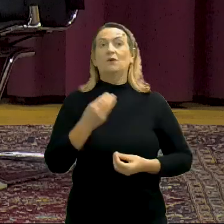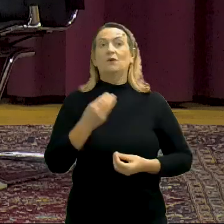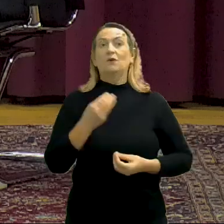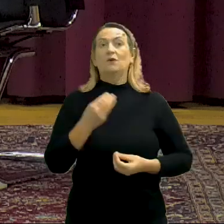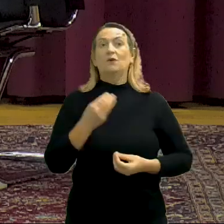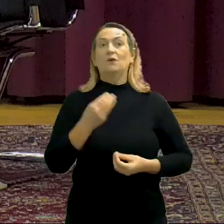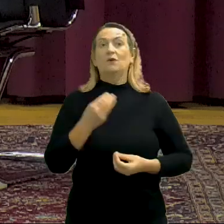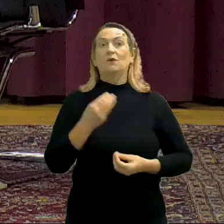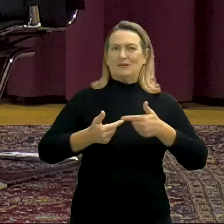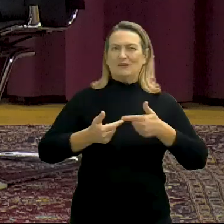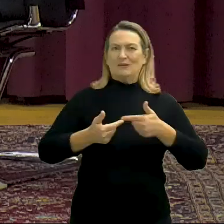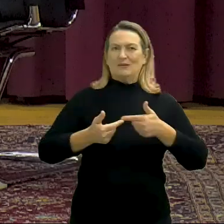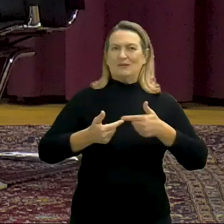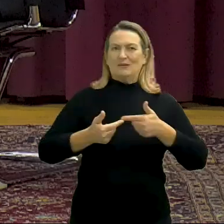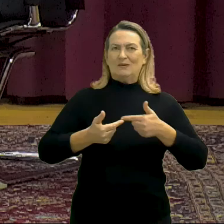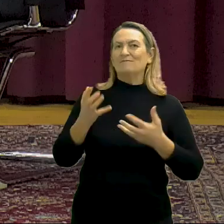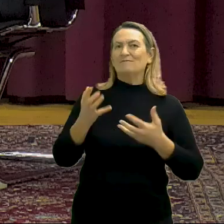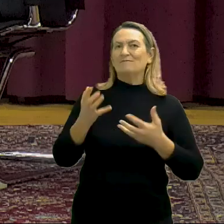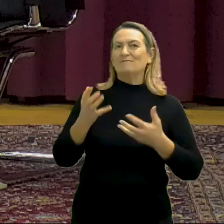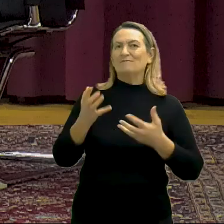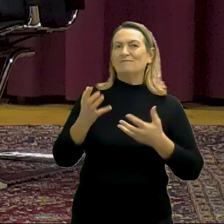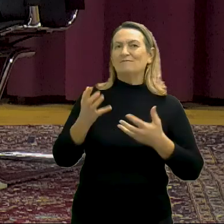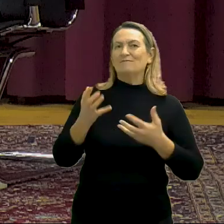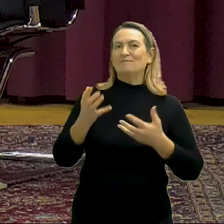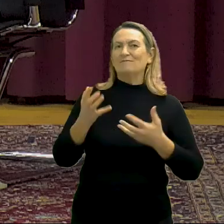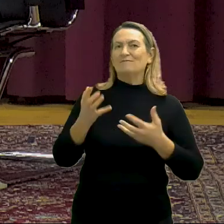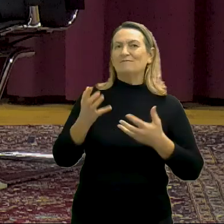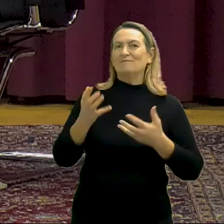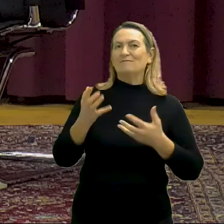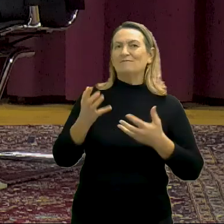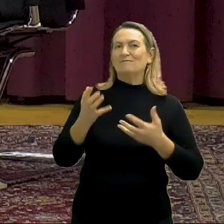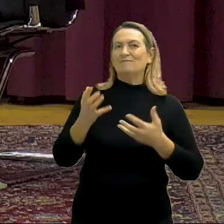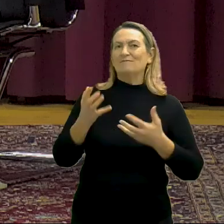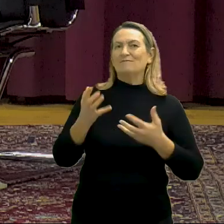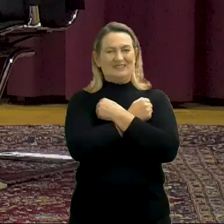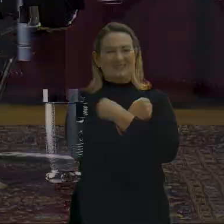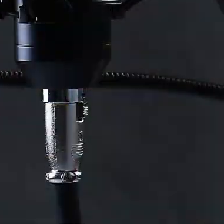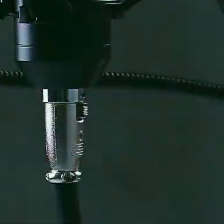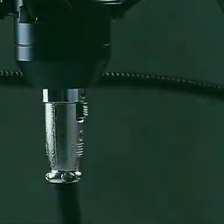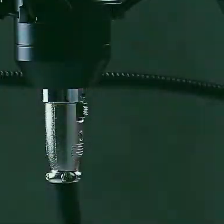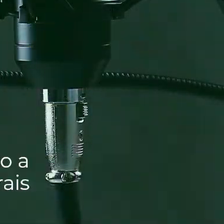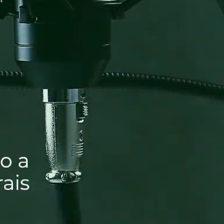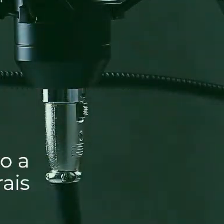só tenho agradecer muito obrigado e um grande abraço abraço